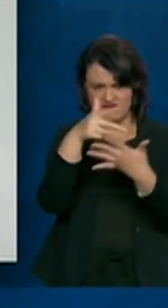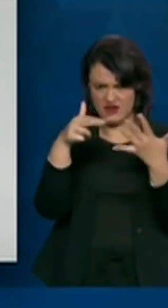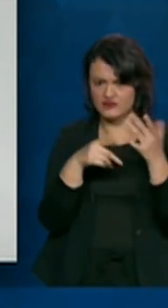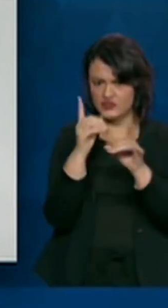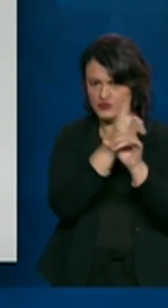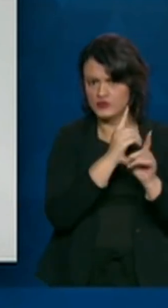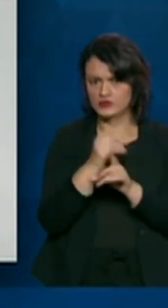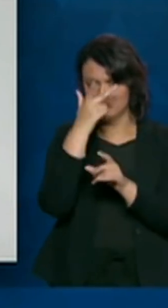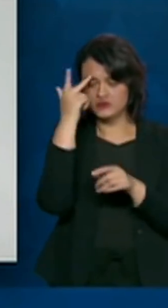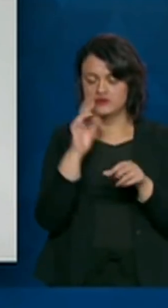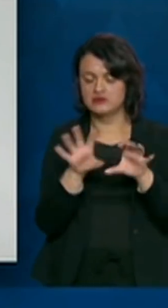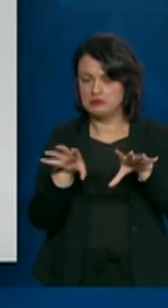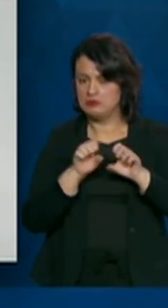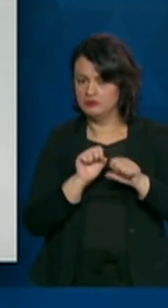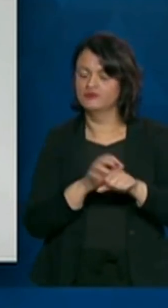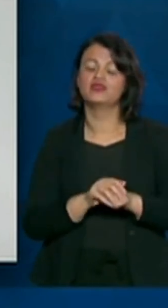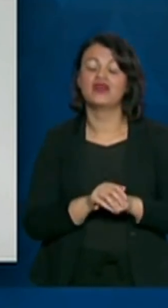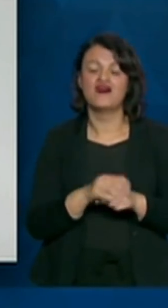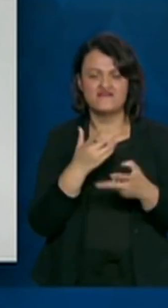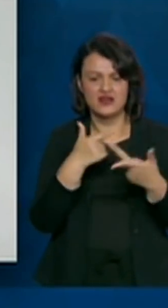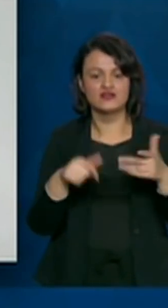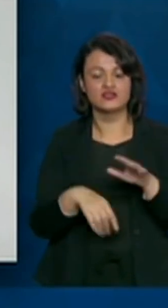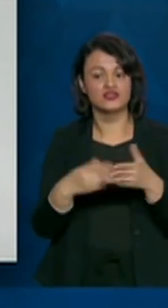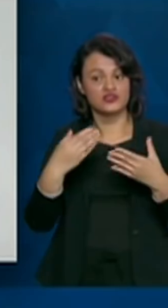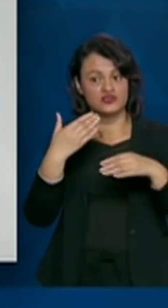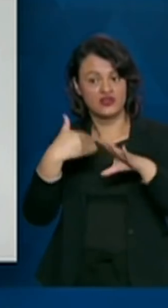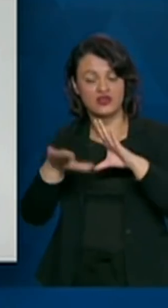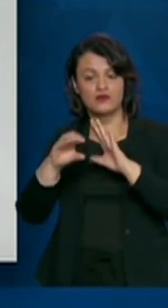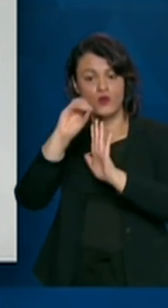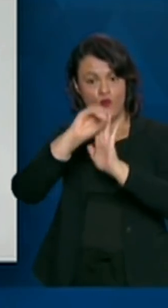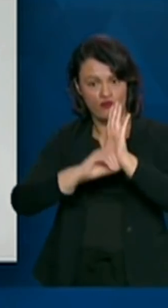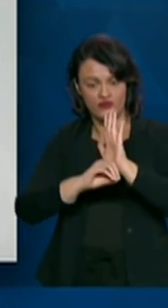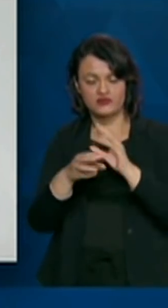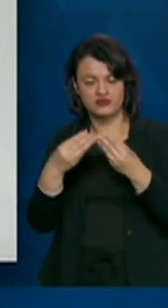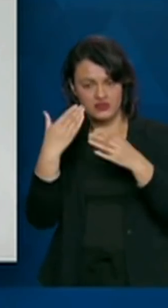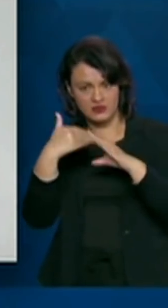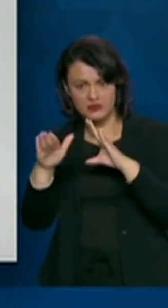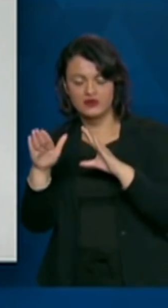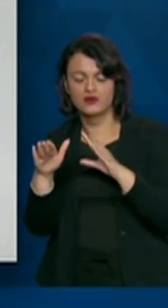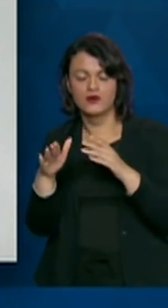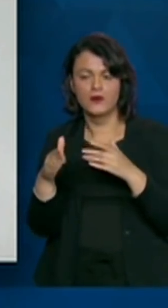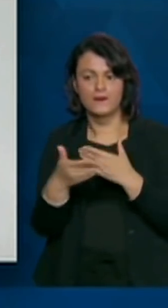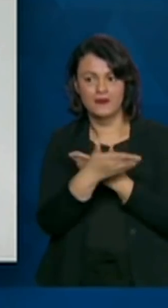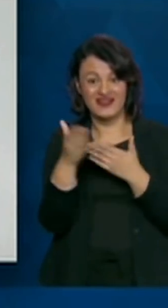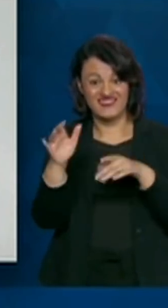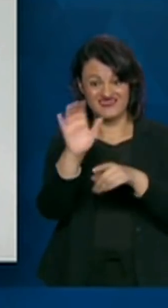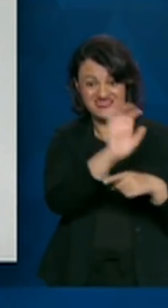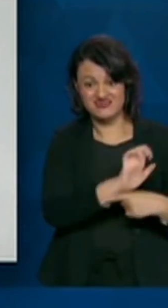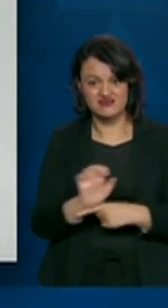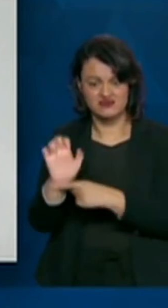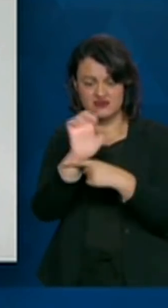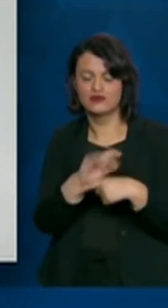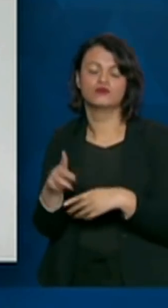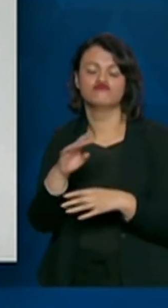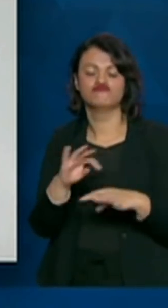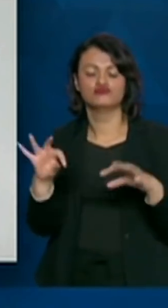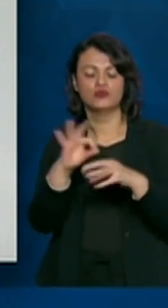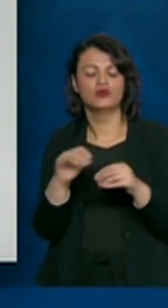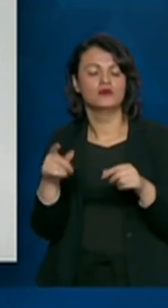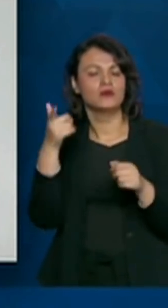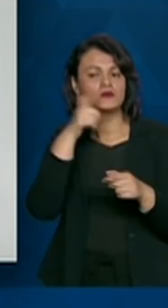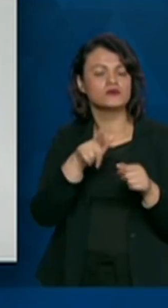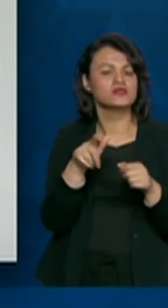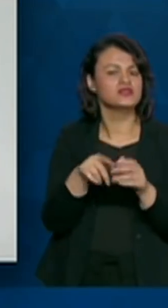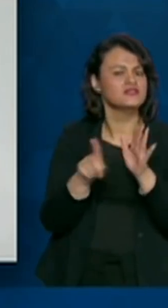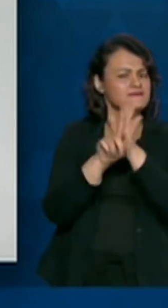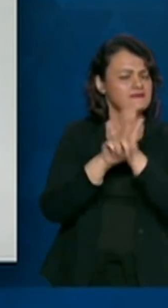encaminhando um ofício e uma documentação para todos esses estados, para que seja feita um processo